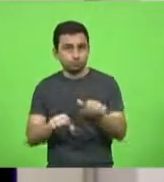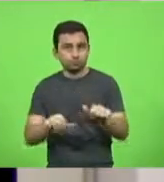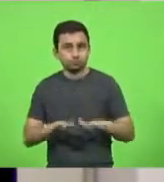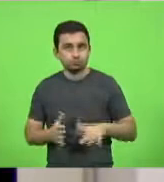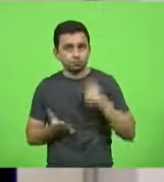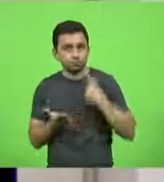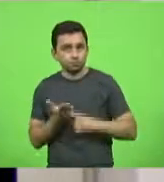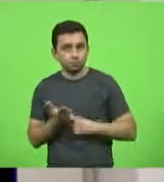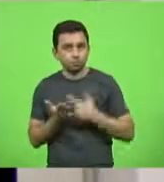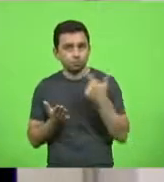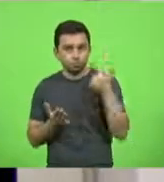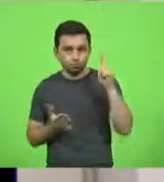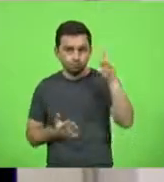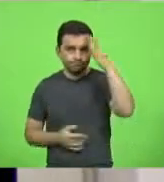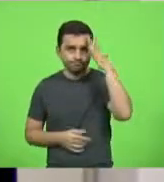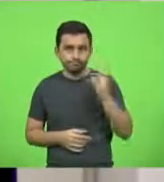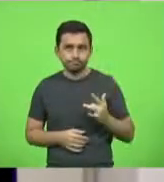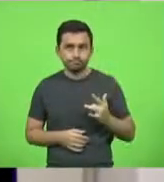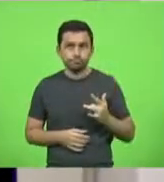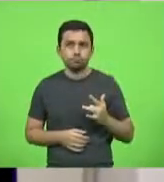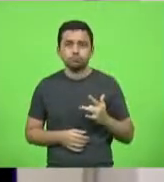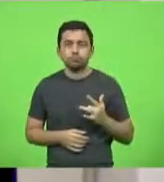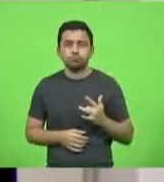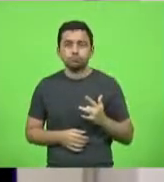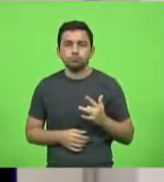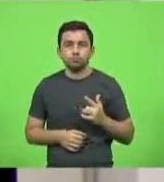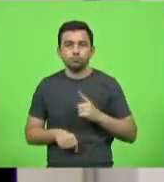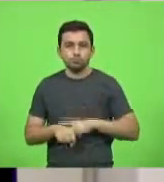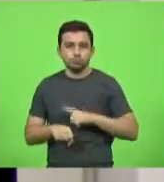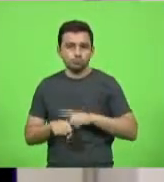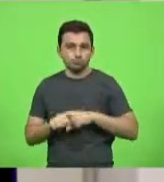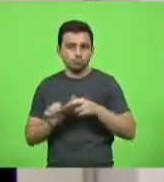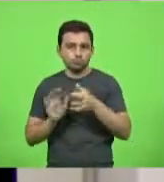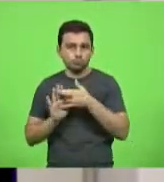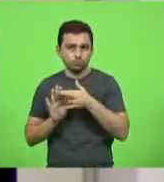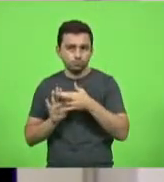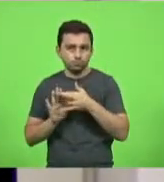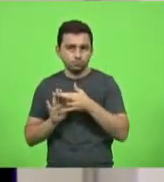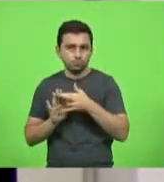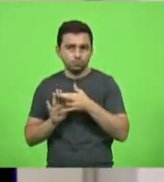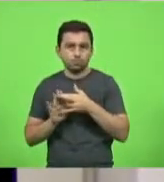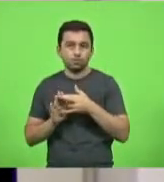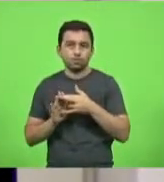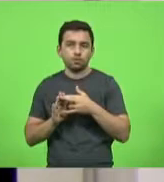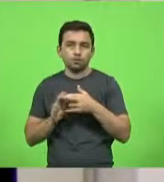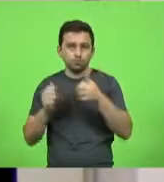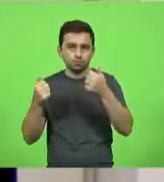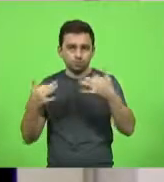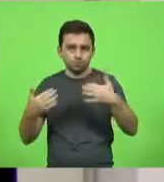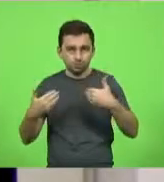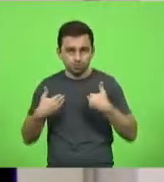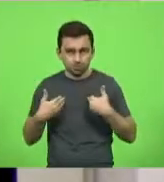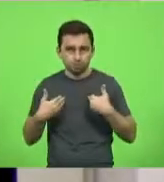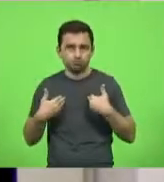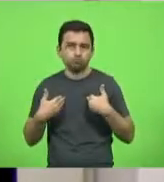convocou outra ordinária para o dia seguinte, no horário regimental, para consar. Eu,